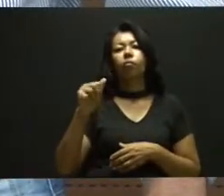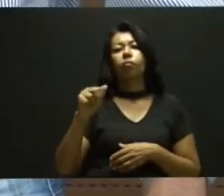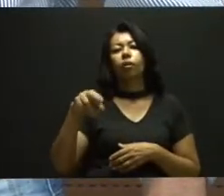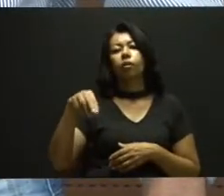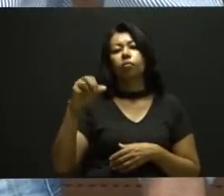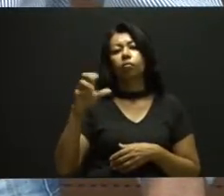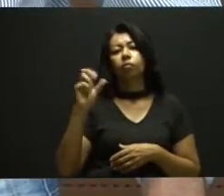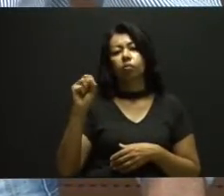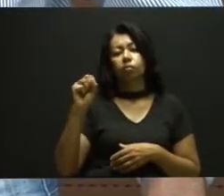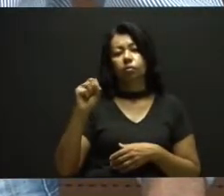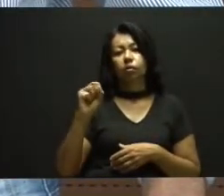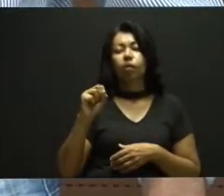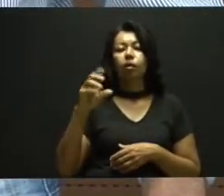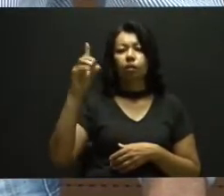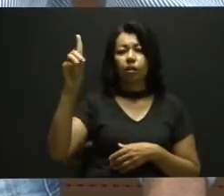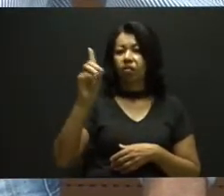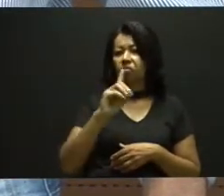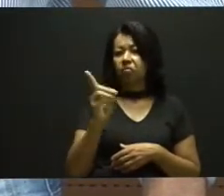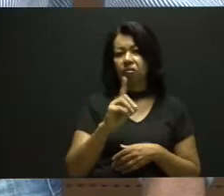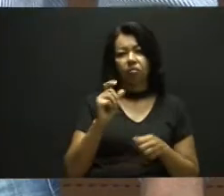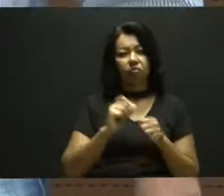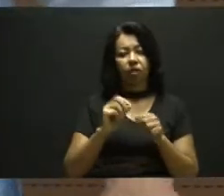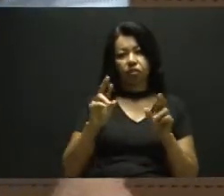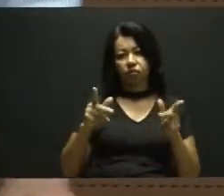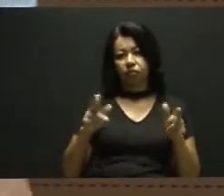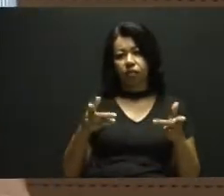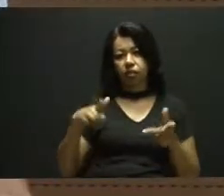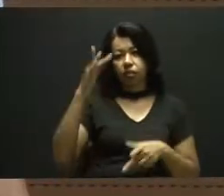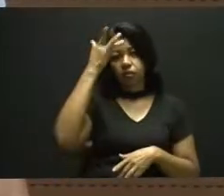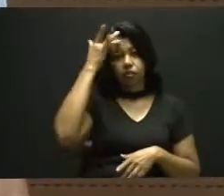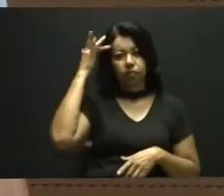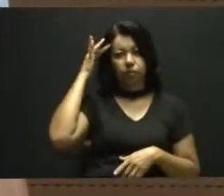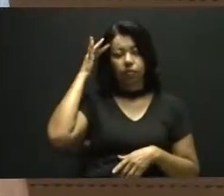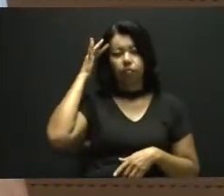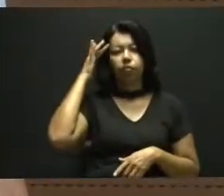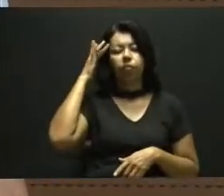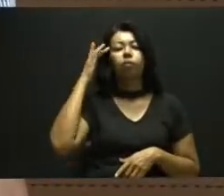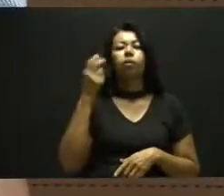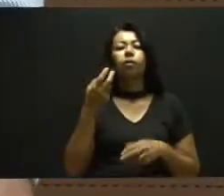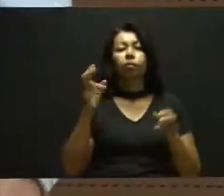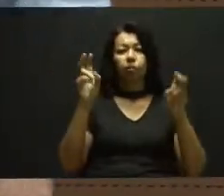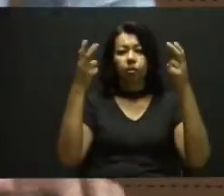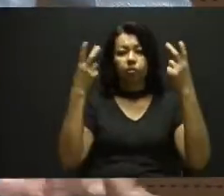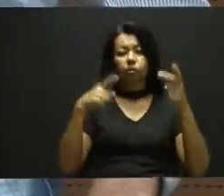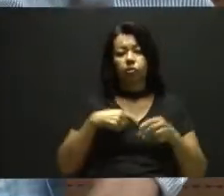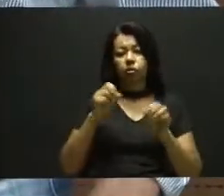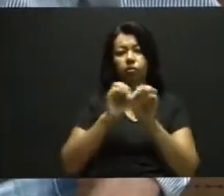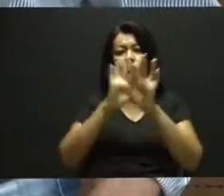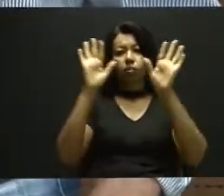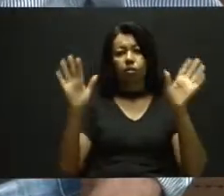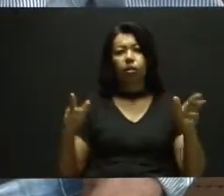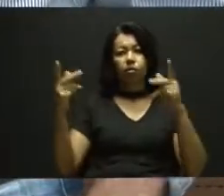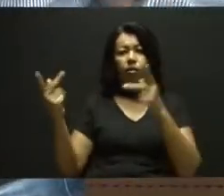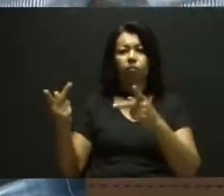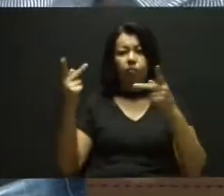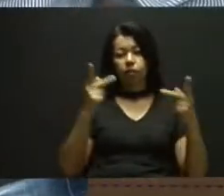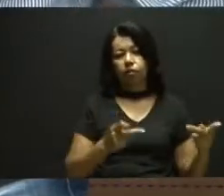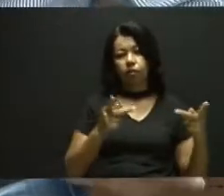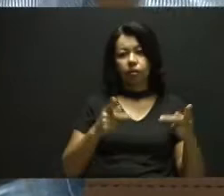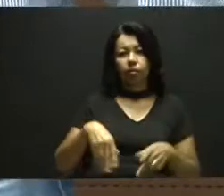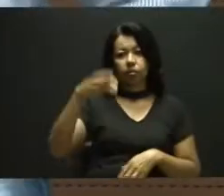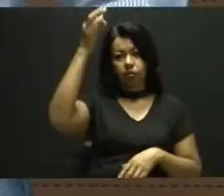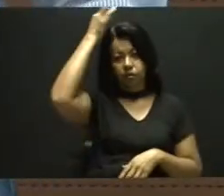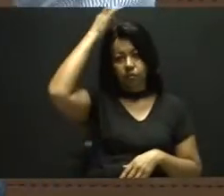de pessoas eu percebi aqui de forma muito clara presença do espírito